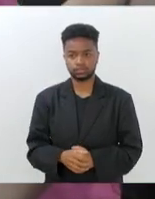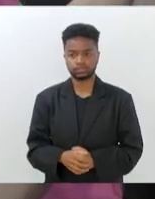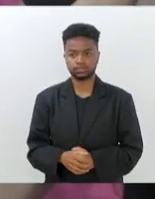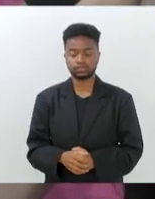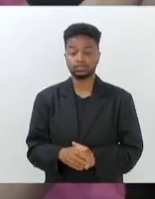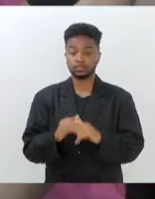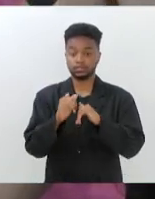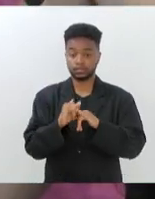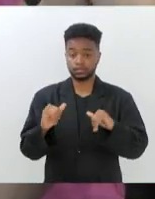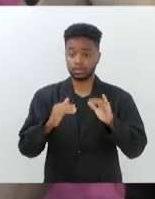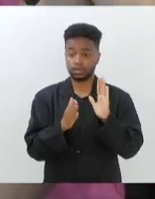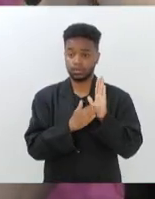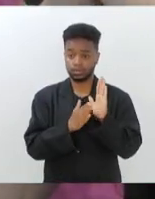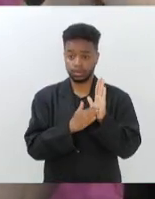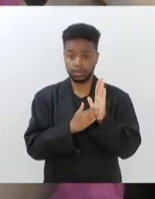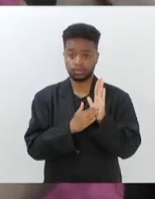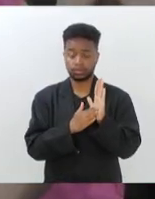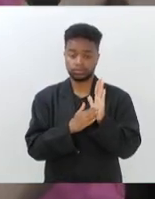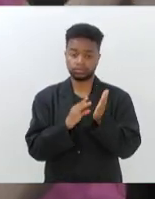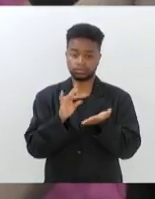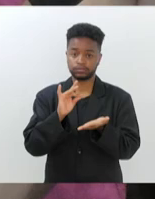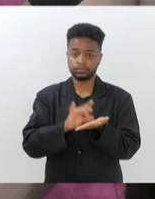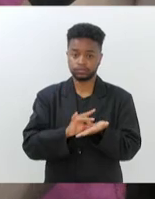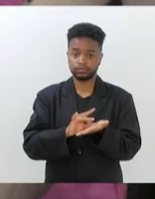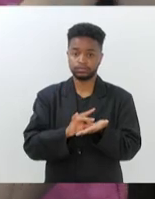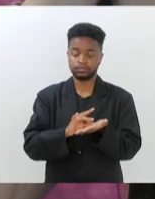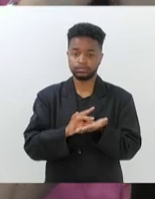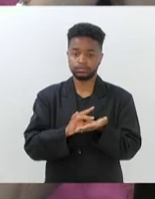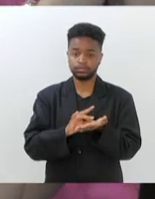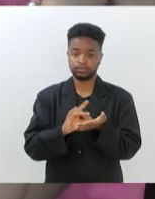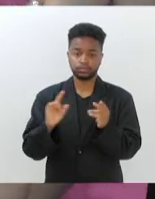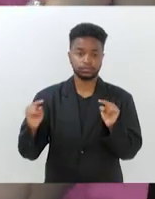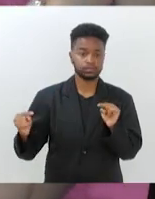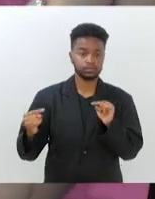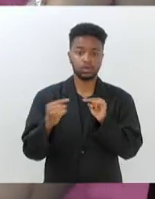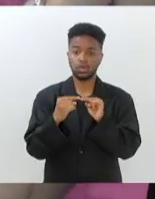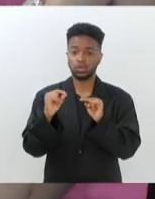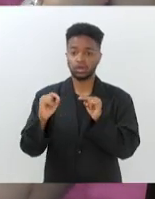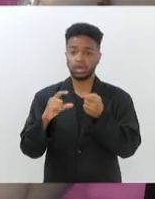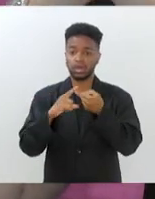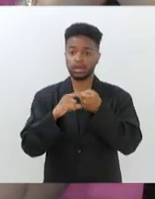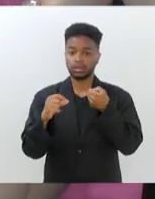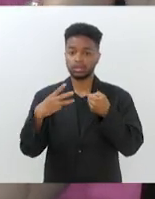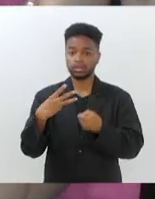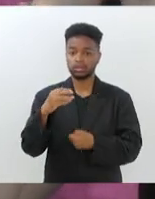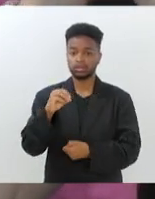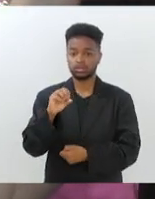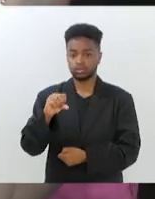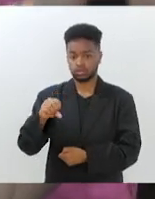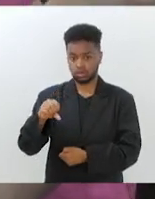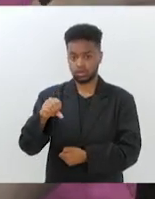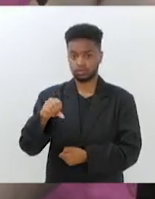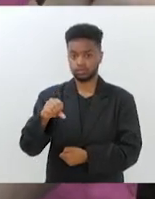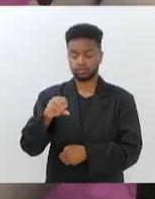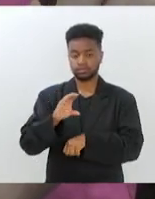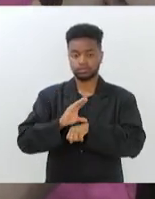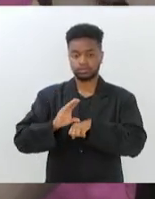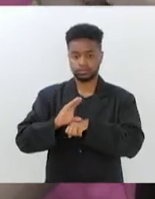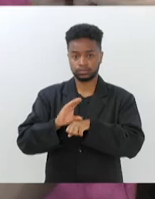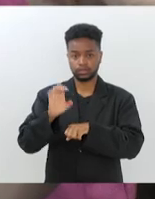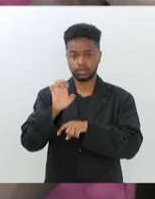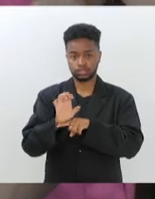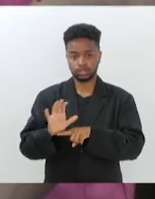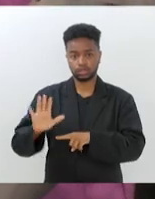reforçar que essa proposta tá indo de fato de encontro com o artigo 309 da constituição